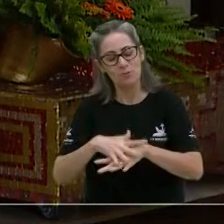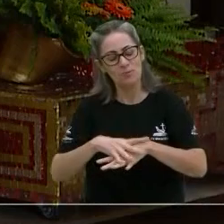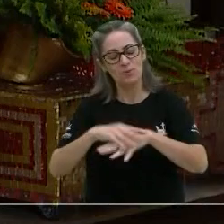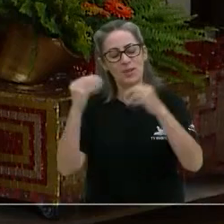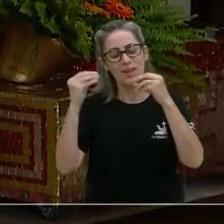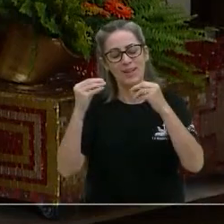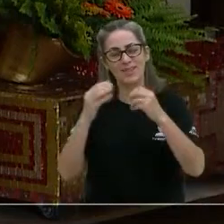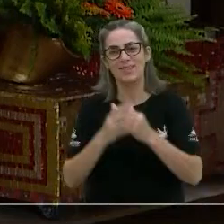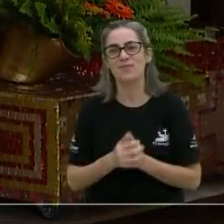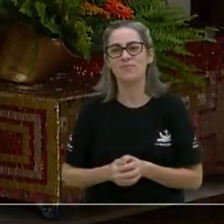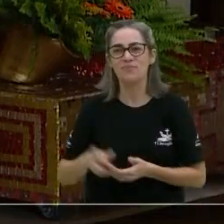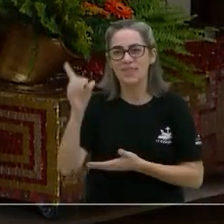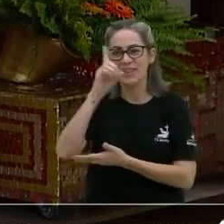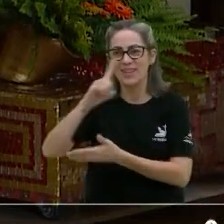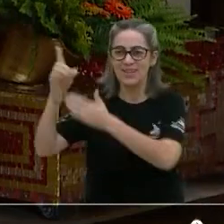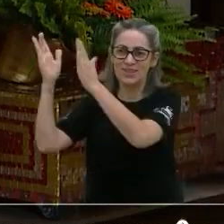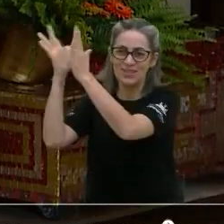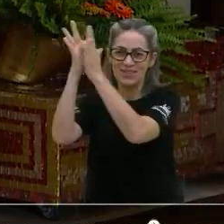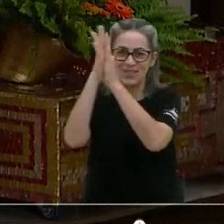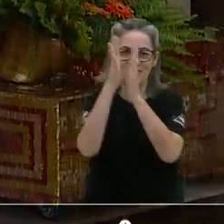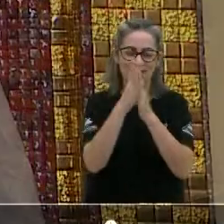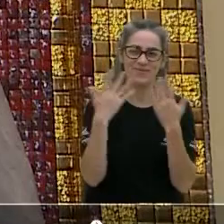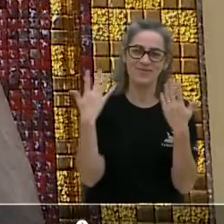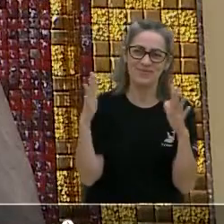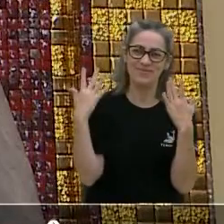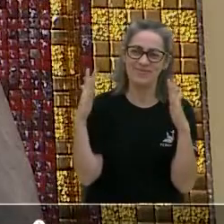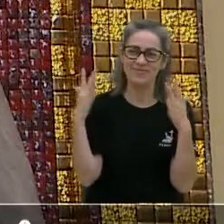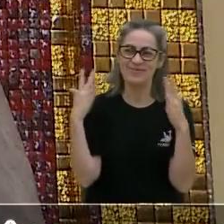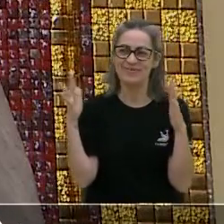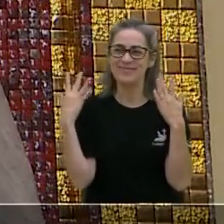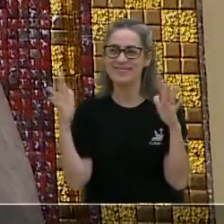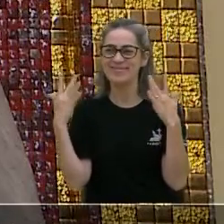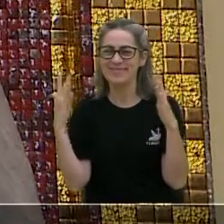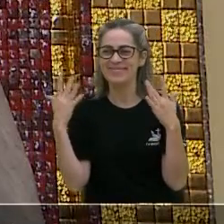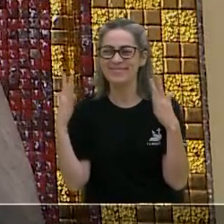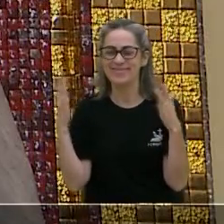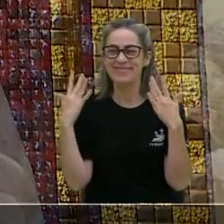Padre, Deus seja louvado. Nossa, e agradeço. Viva Jesus das Santas Chagas. Amém. Amém. Amém.